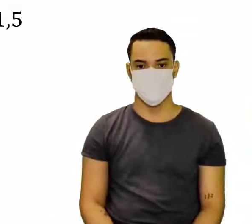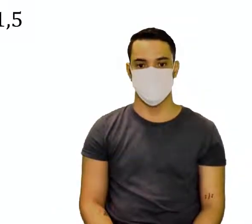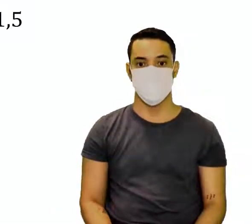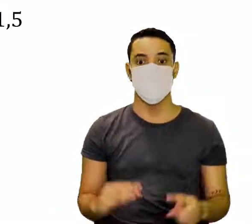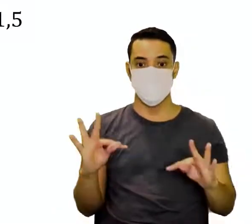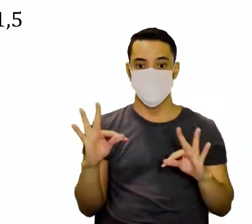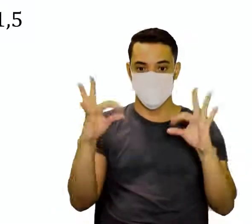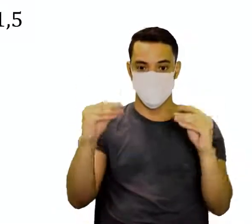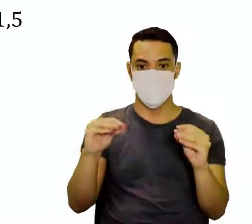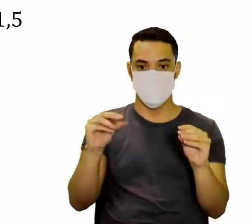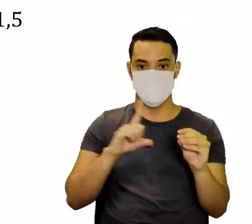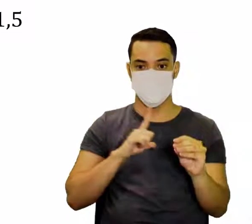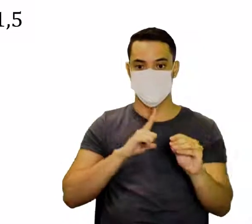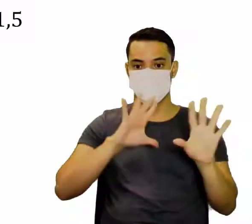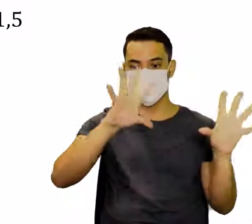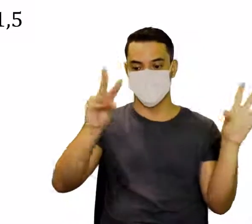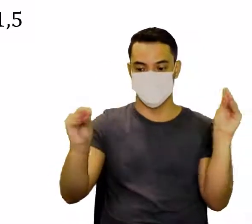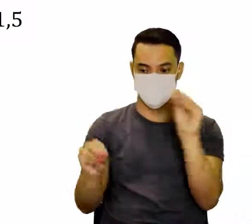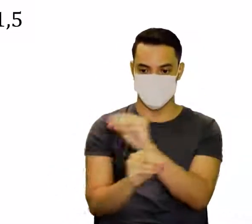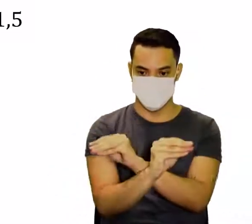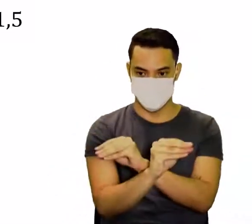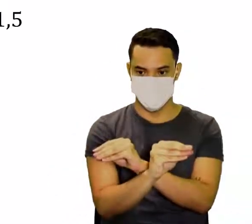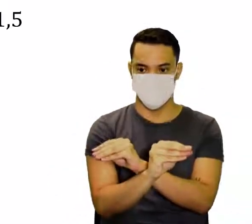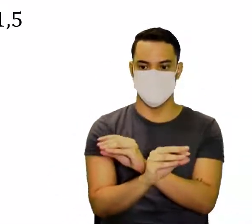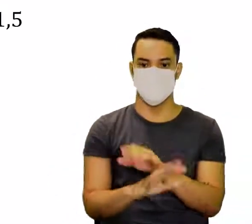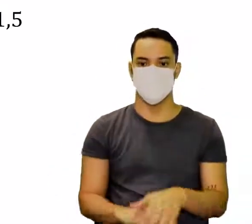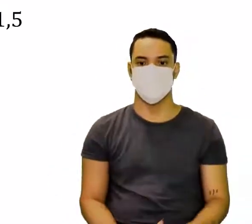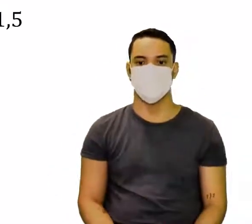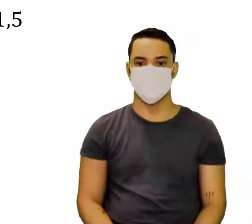tudo que tem vai para um lado, que não tem fica do outro.